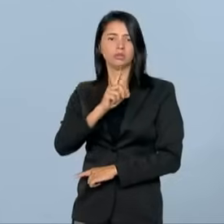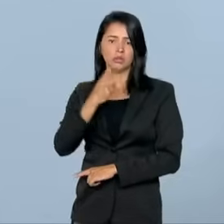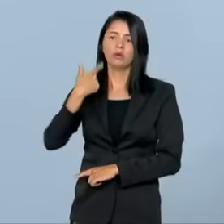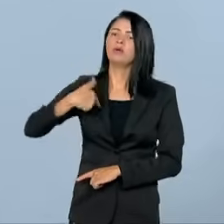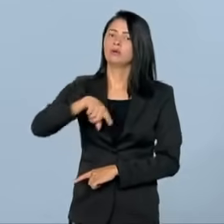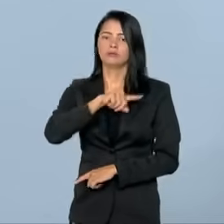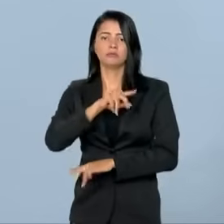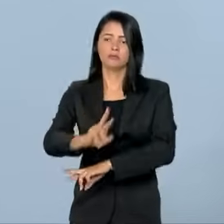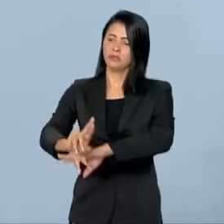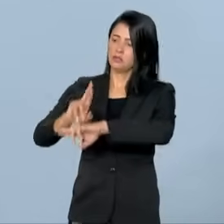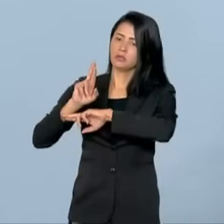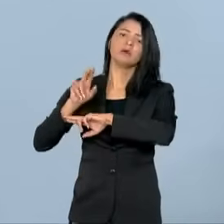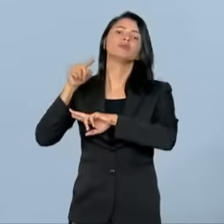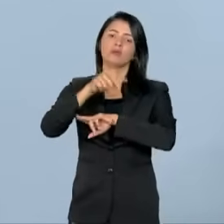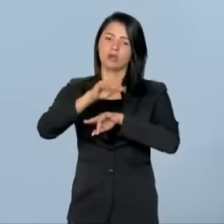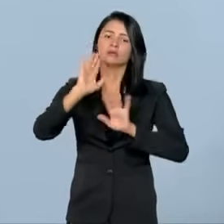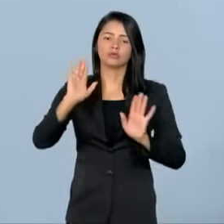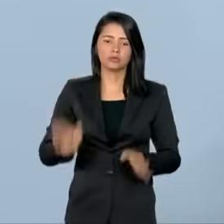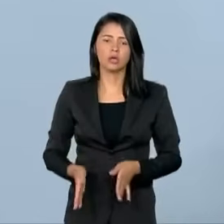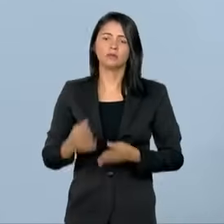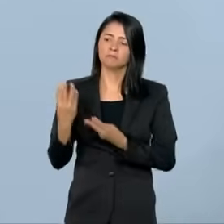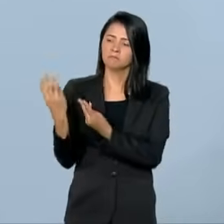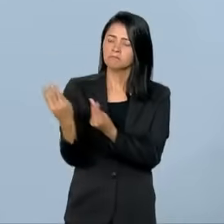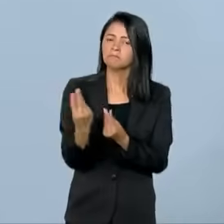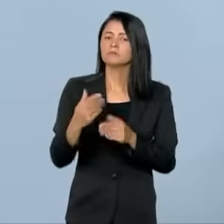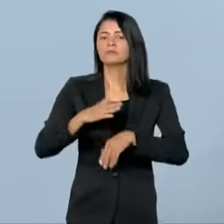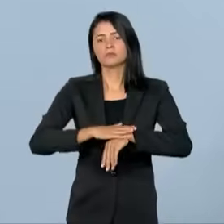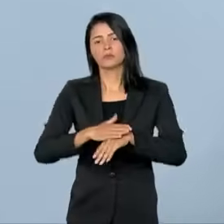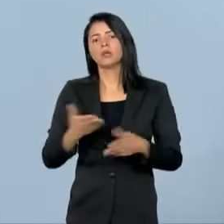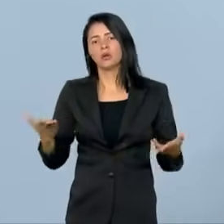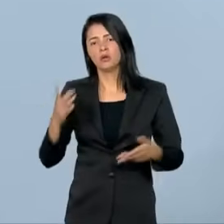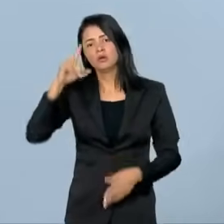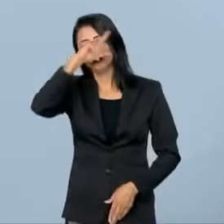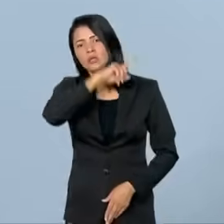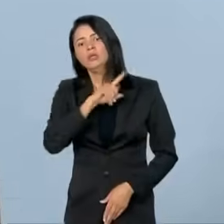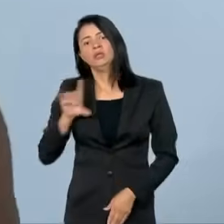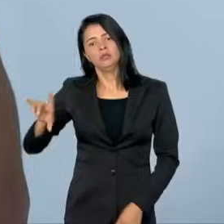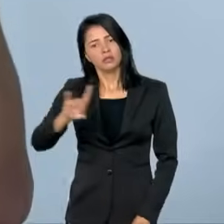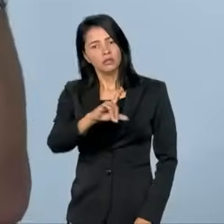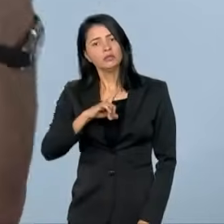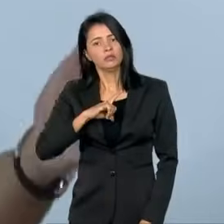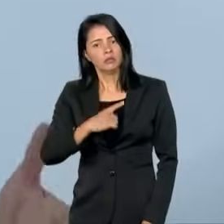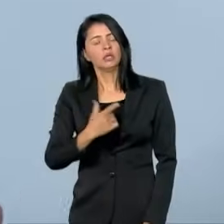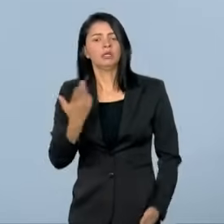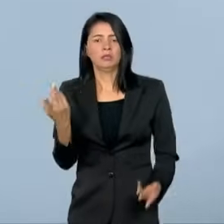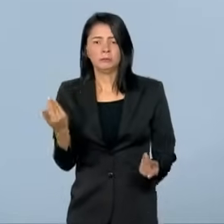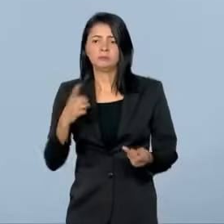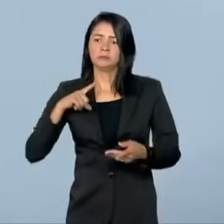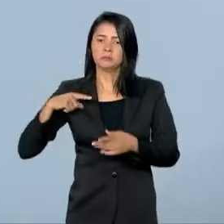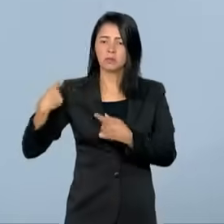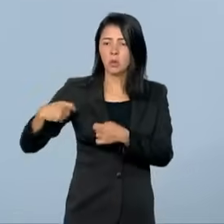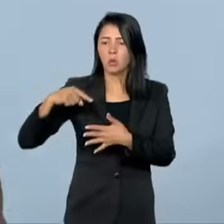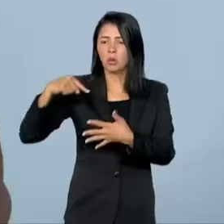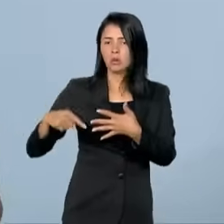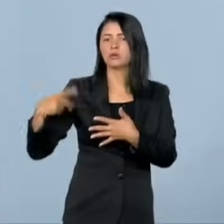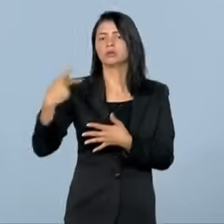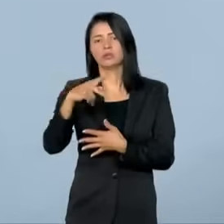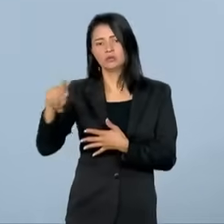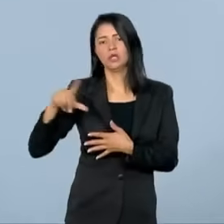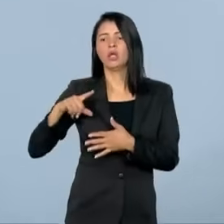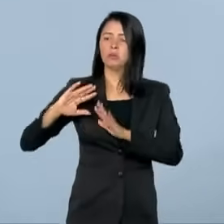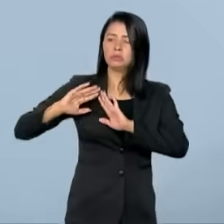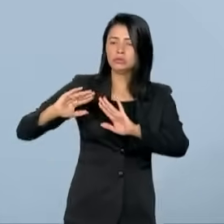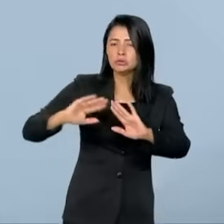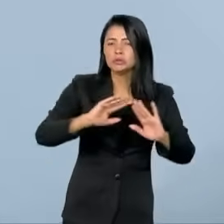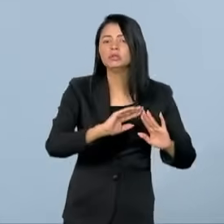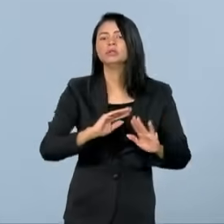nós representados, com a sensibilidade do momento que eu sei que cada um aqui vive, com as demandas que cada um aqui sofre, com os pedidos